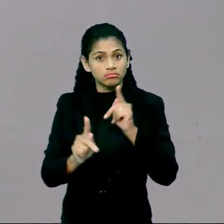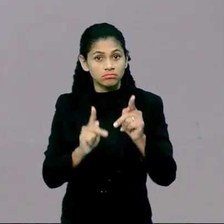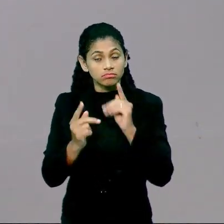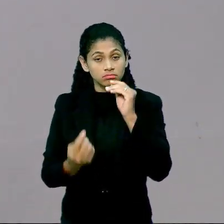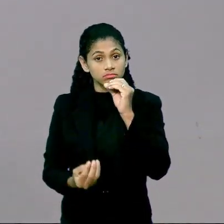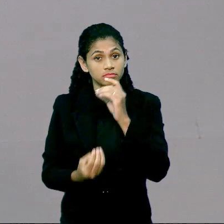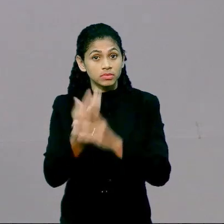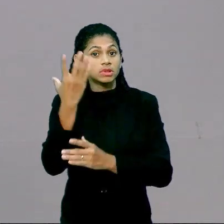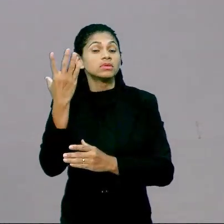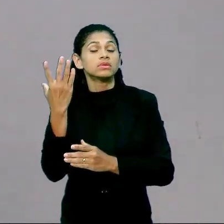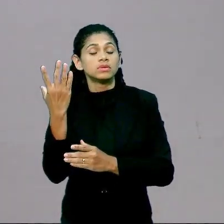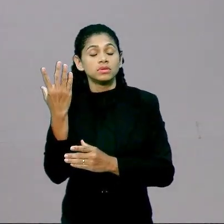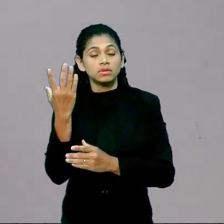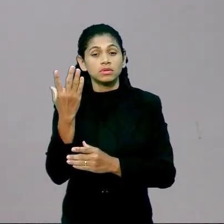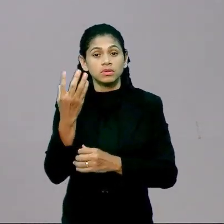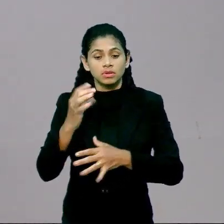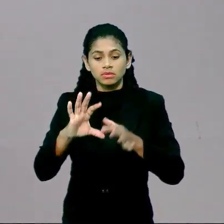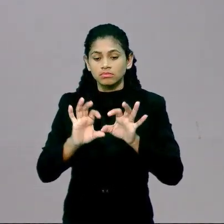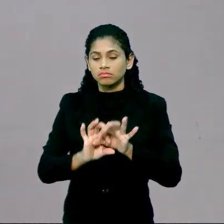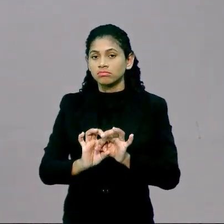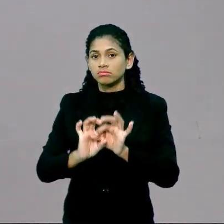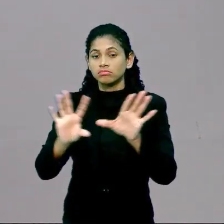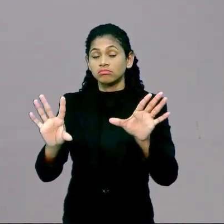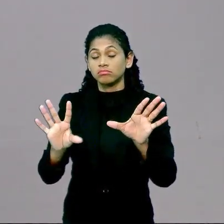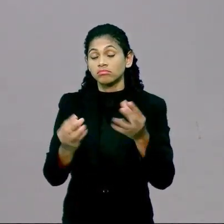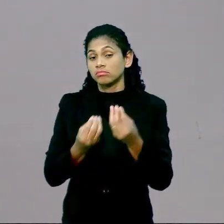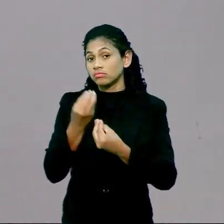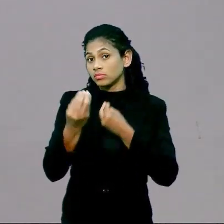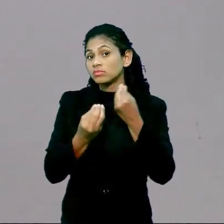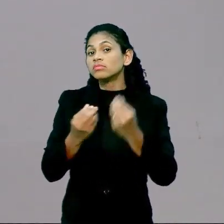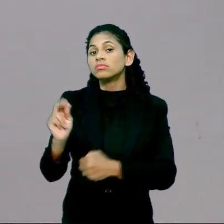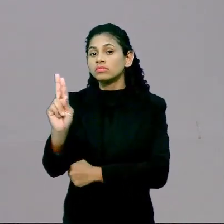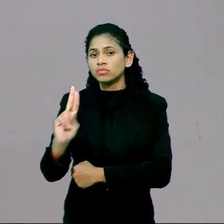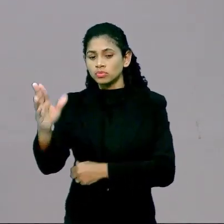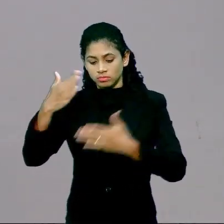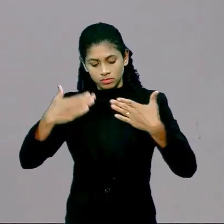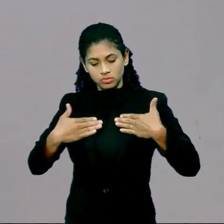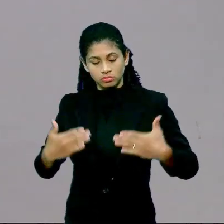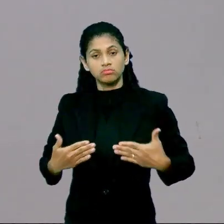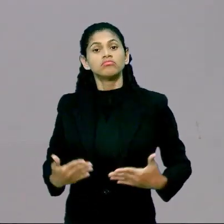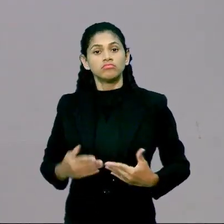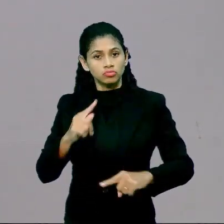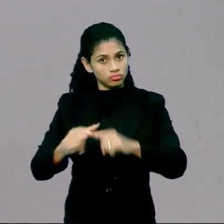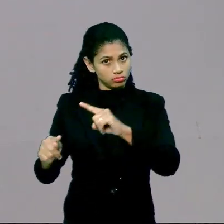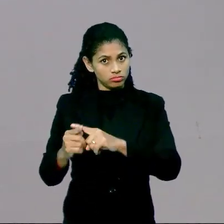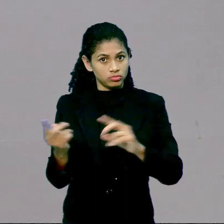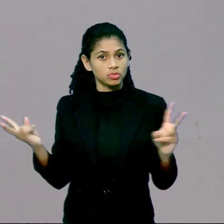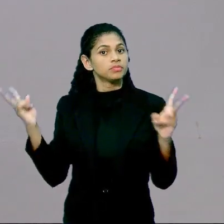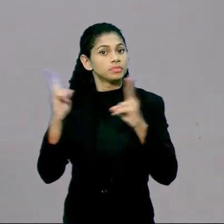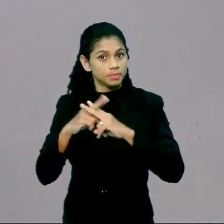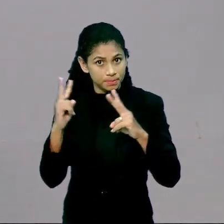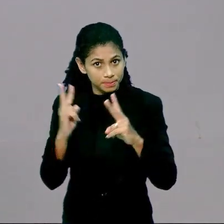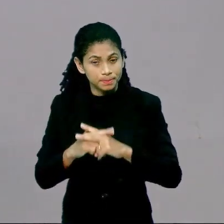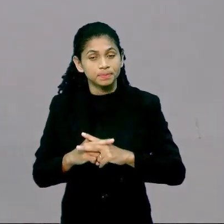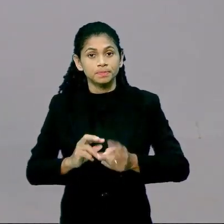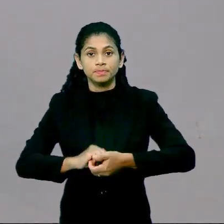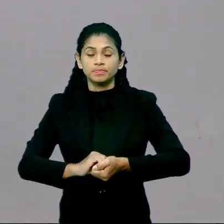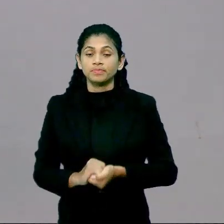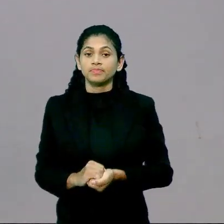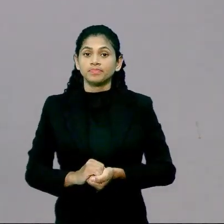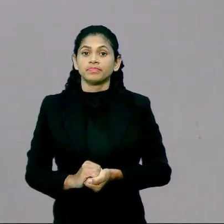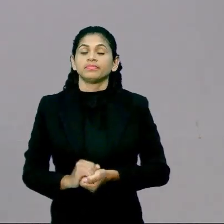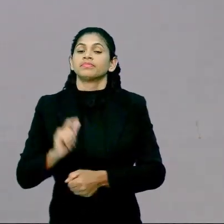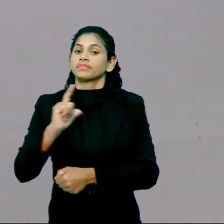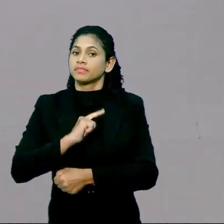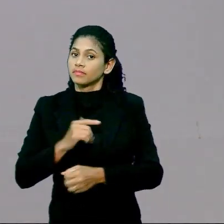performance, sua habilidade e seu direcionamento de como utilizar o corpo como instrumento para combate. Tranquilo até aí? Então,